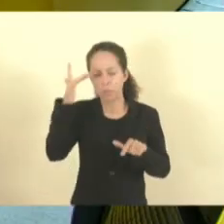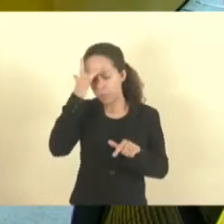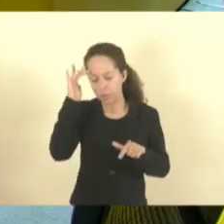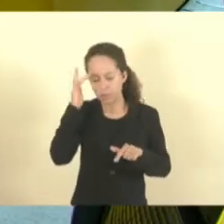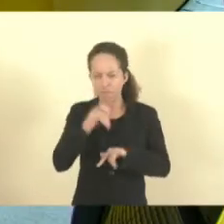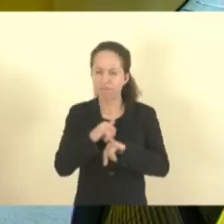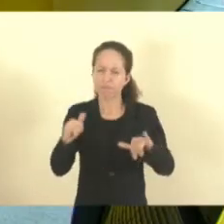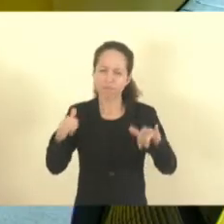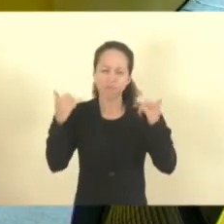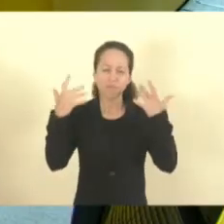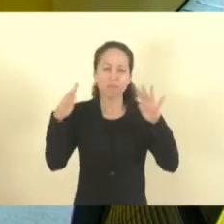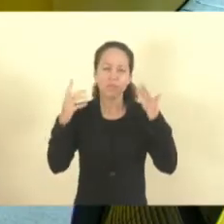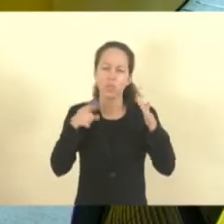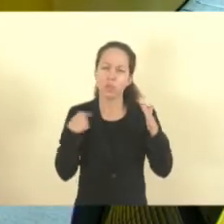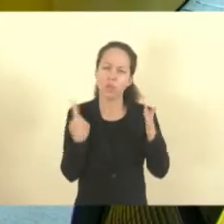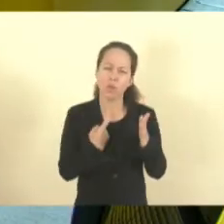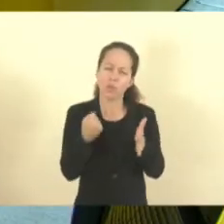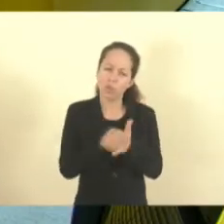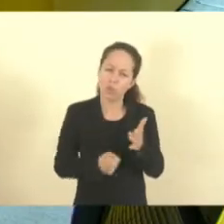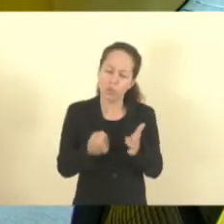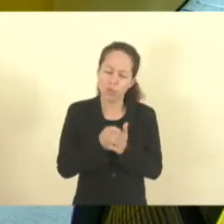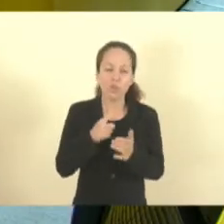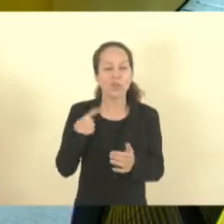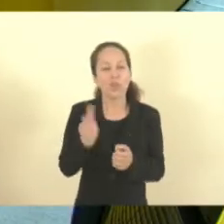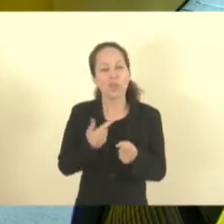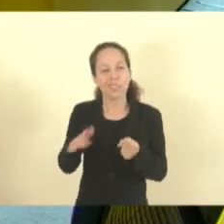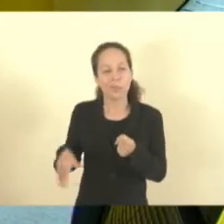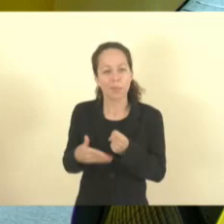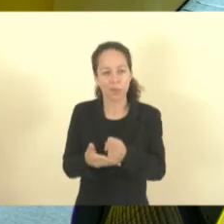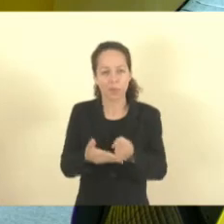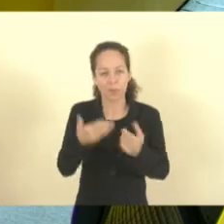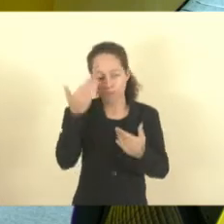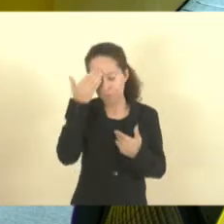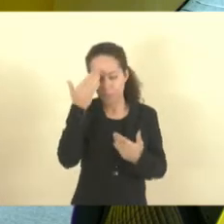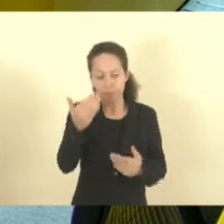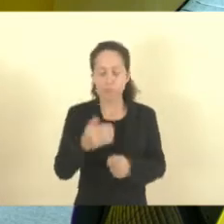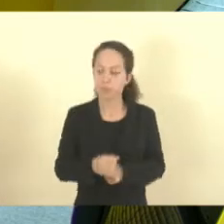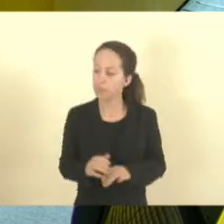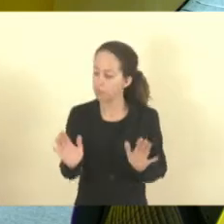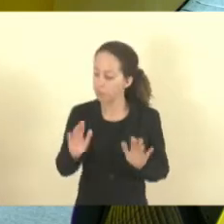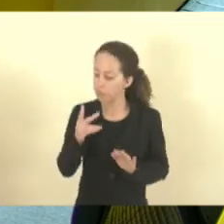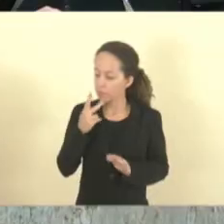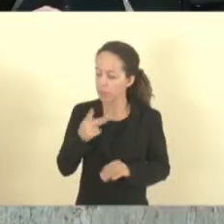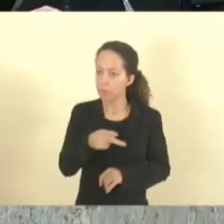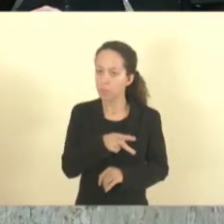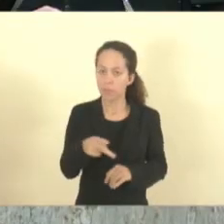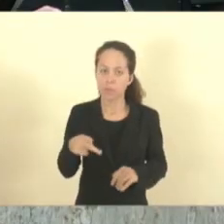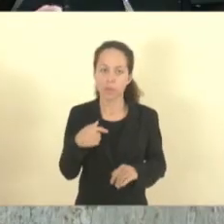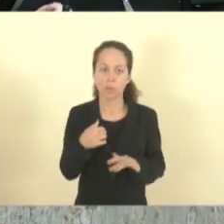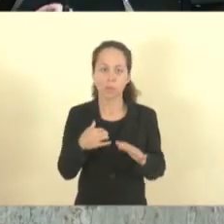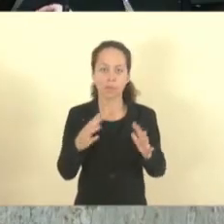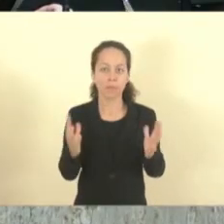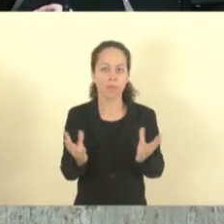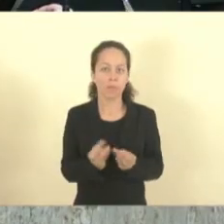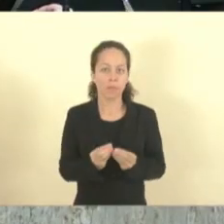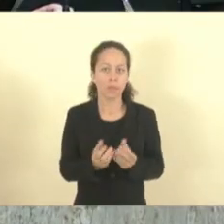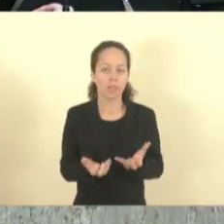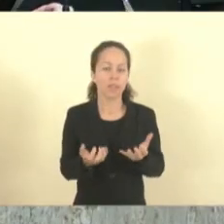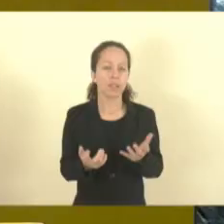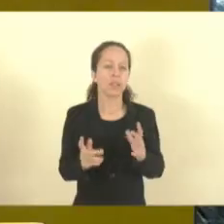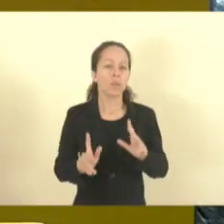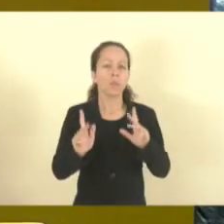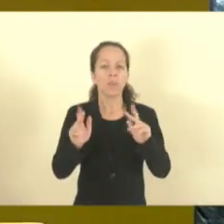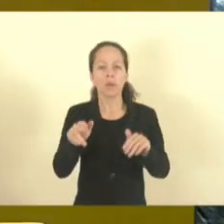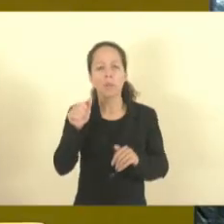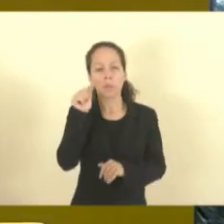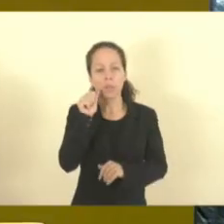parabéns, a luta é nossa, conte conosco. Muito obrigado. Presidente, de maneira bem breve, eu queria, assim como a deputada Irine,